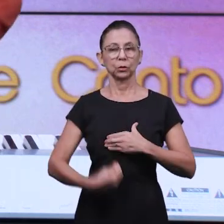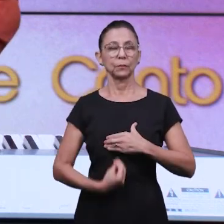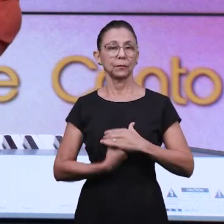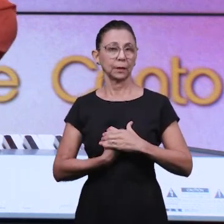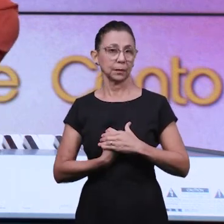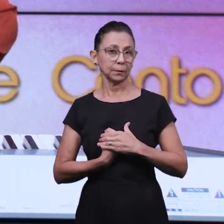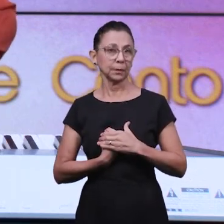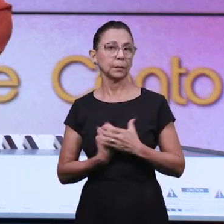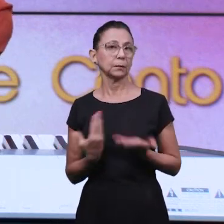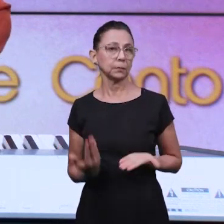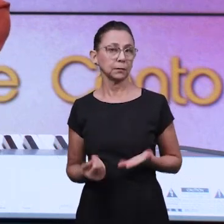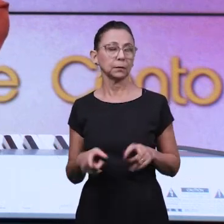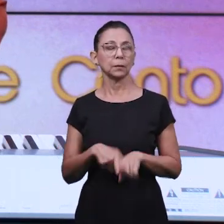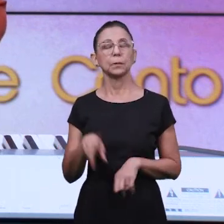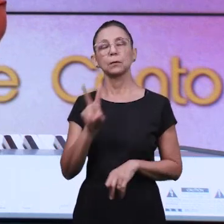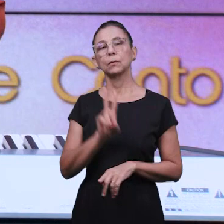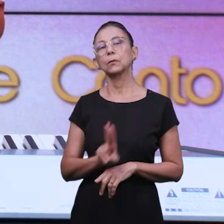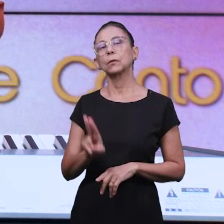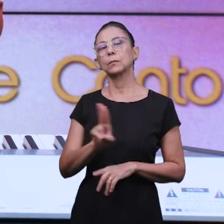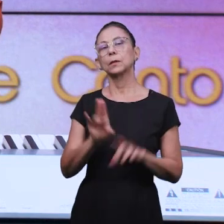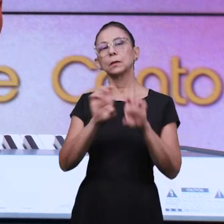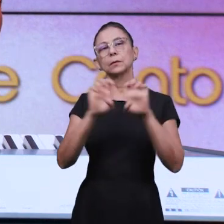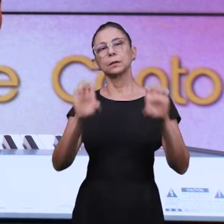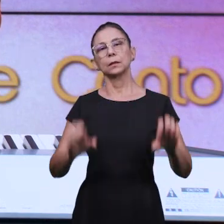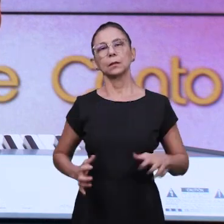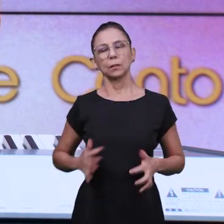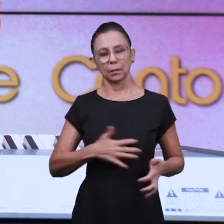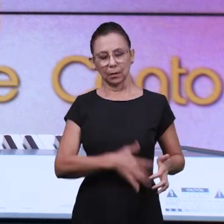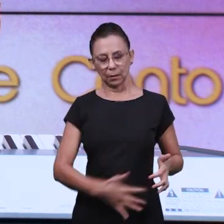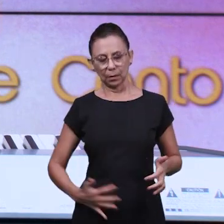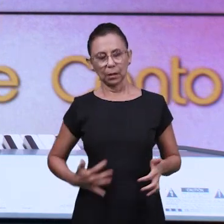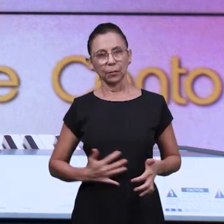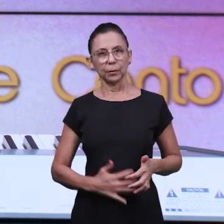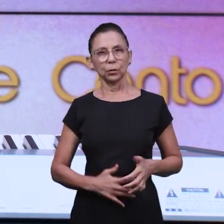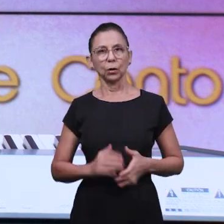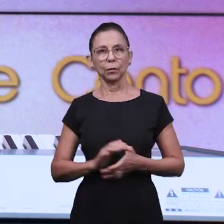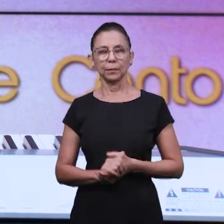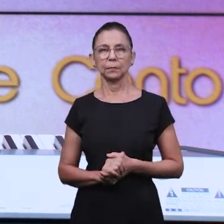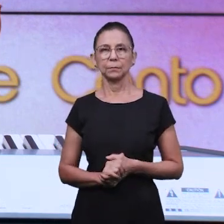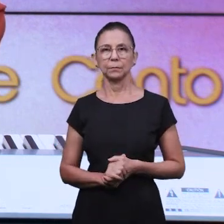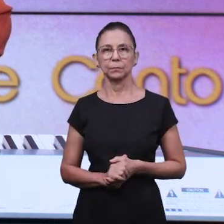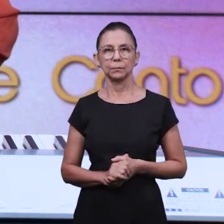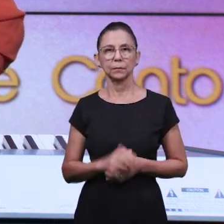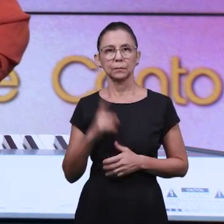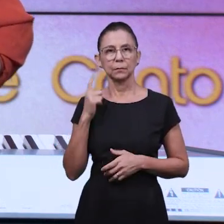diafragmática, onde nós também vamos usar a estrutura abdominal.